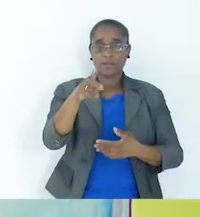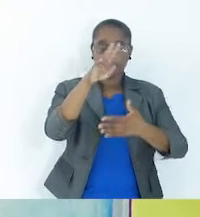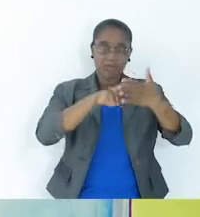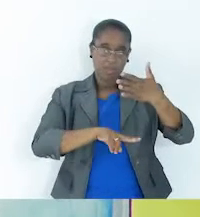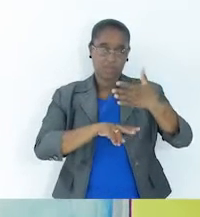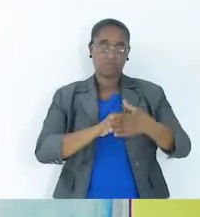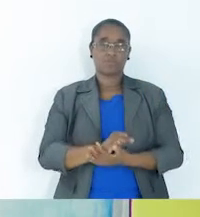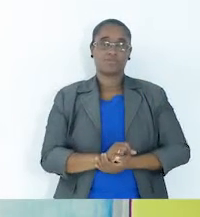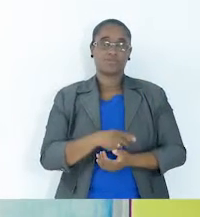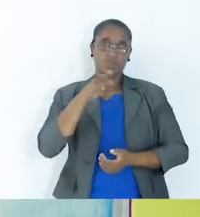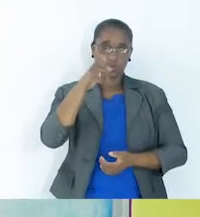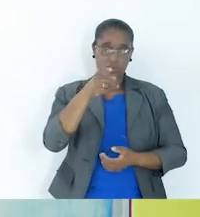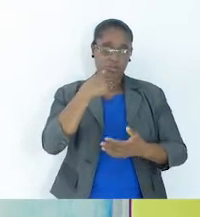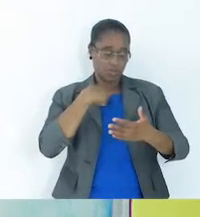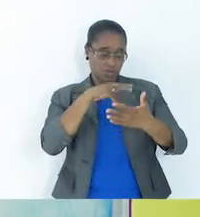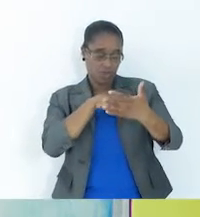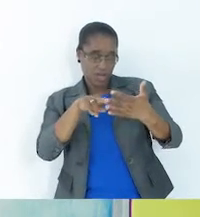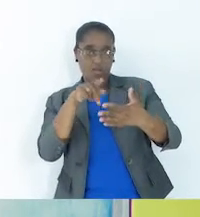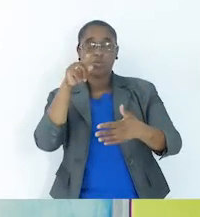tu ou leio eu?